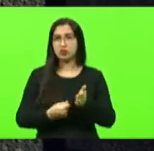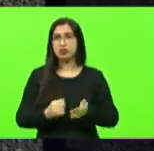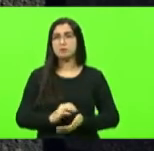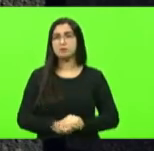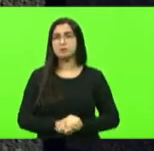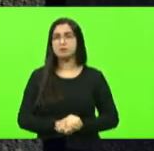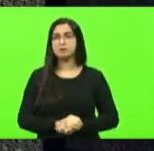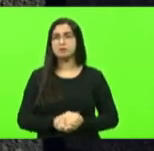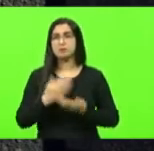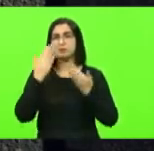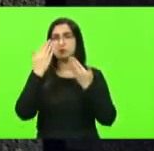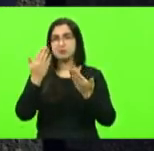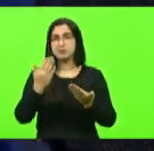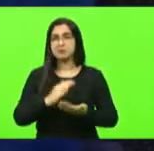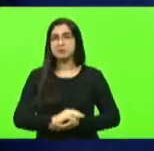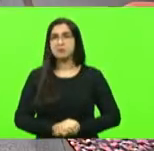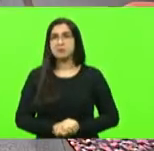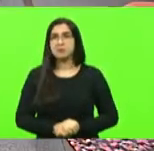obrigado.